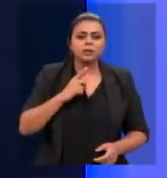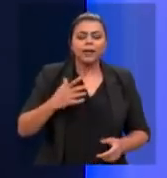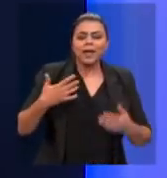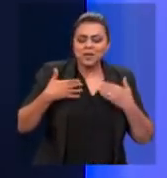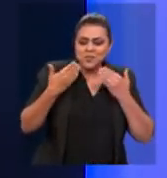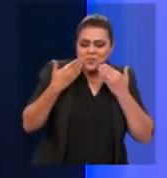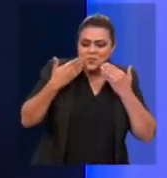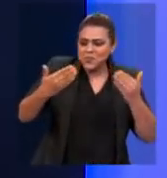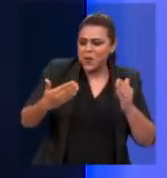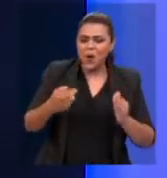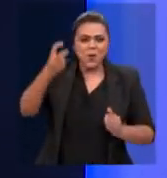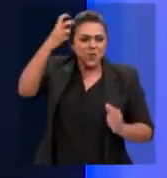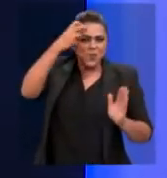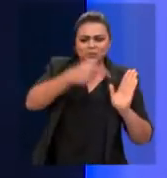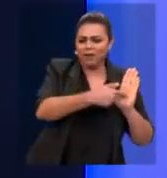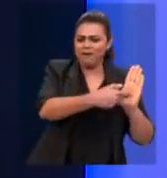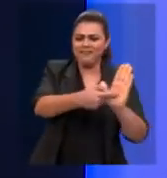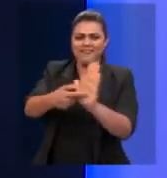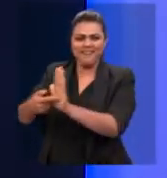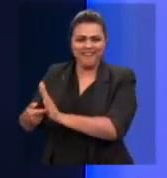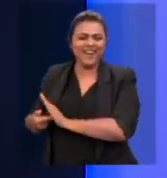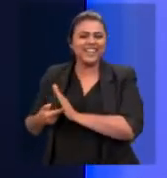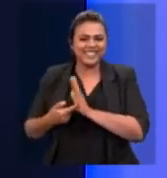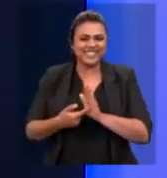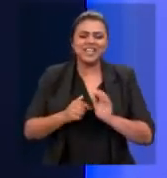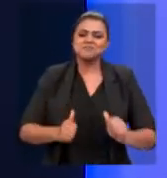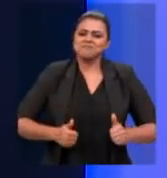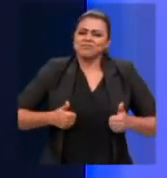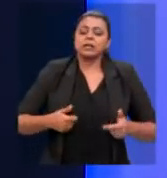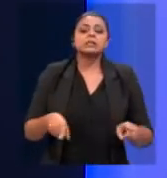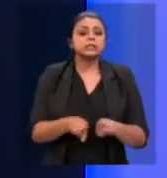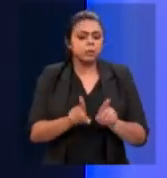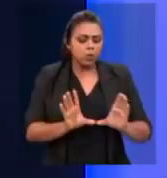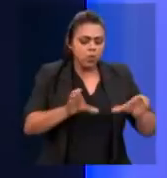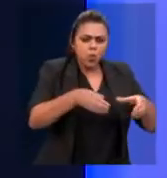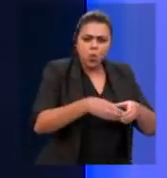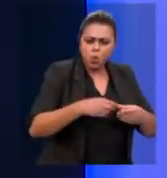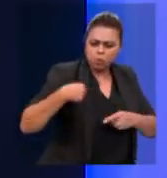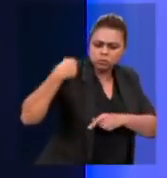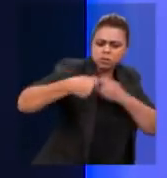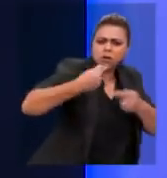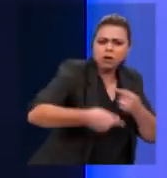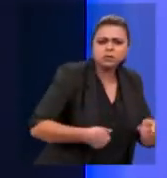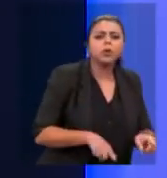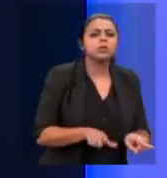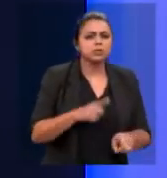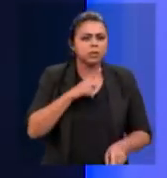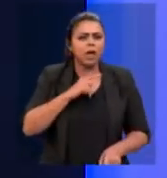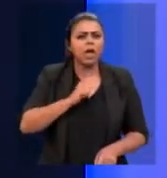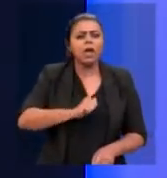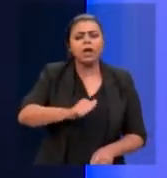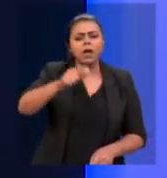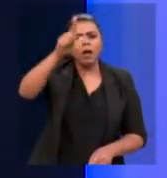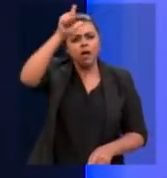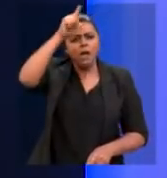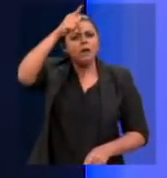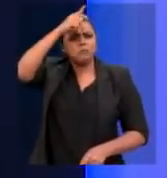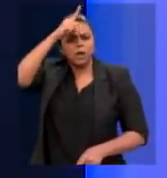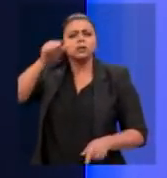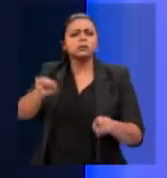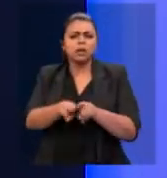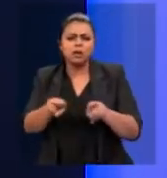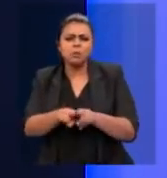culturais vale aqui lembrar das nossas comunidades tradicionais como os pomeranos com uma coisa as comunidades